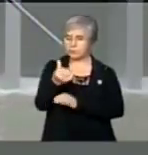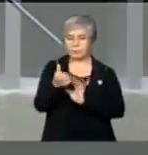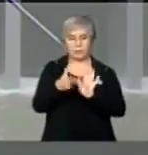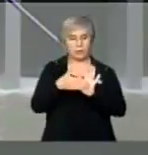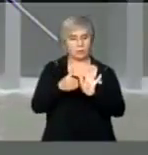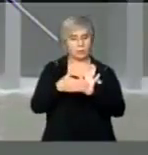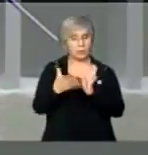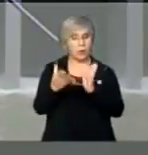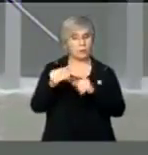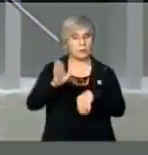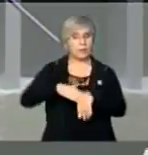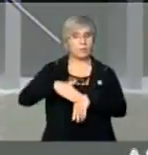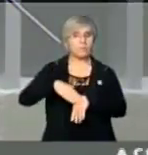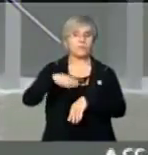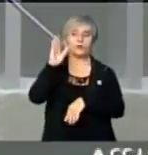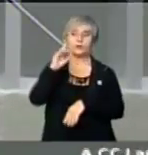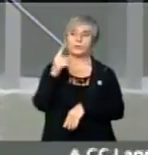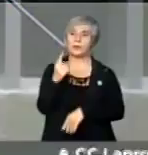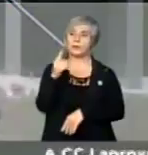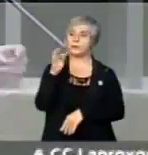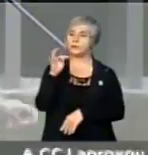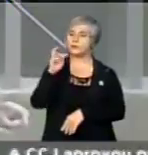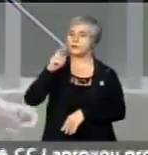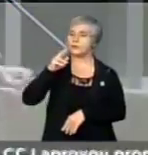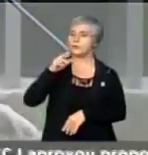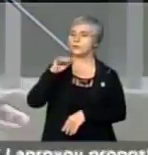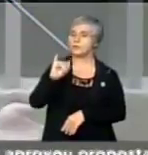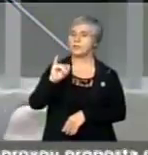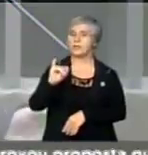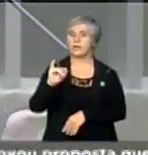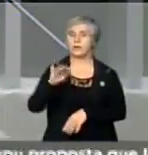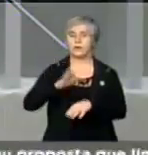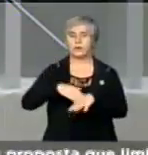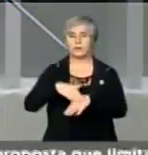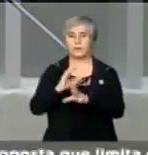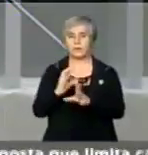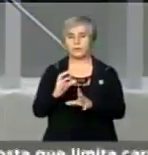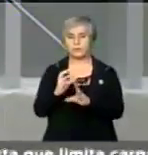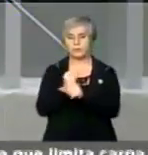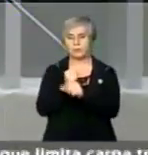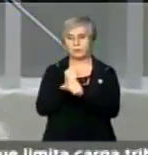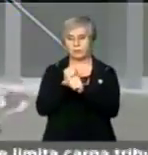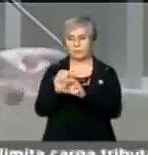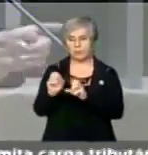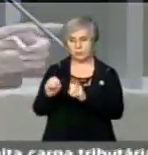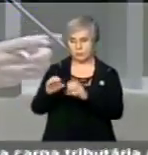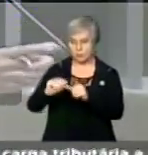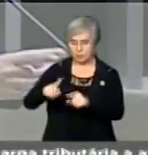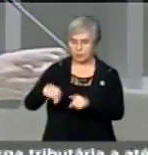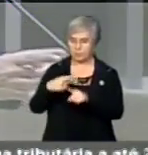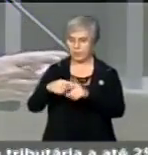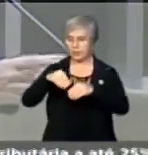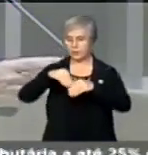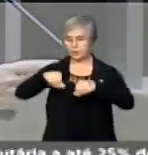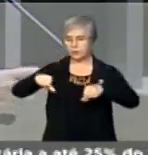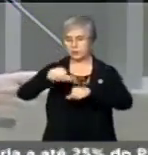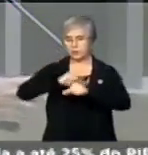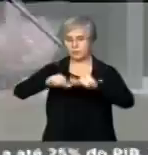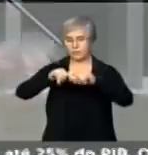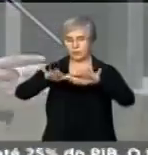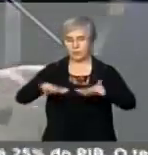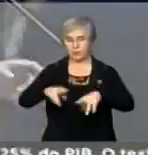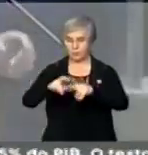muito mais do que 1 trilhão, muito mais do que o orçamento da educação, da saúde e da reforma agrária. Esse é um absurdo e, por isso, nós